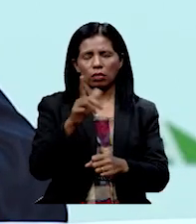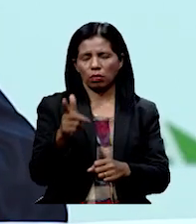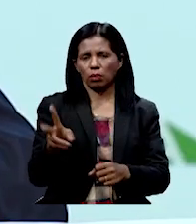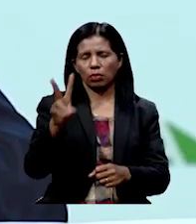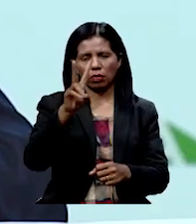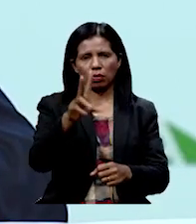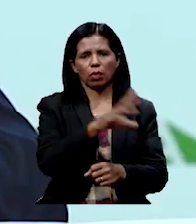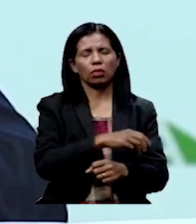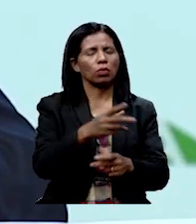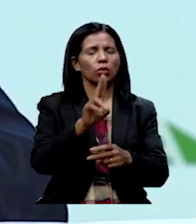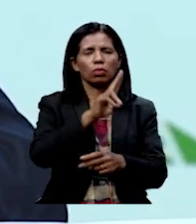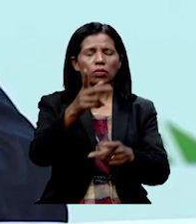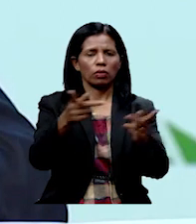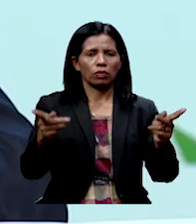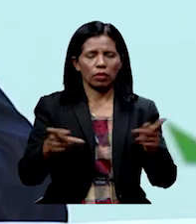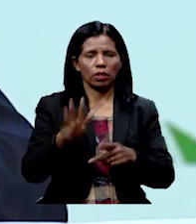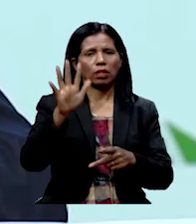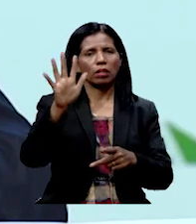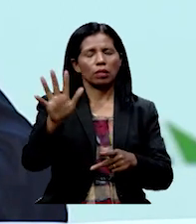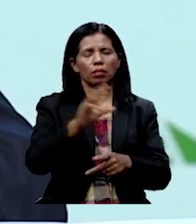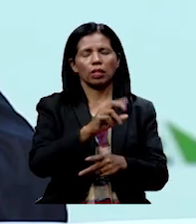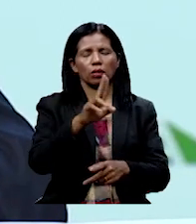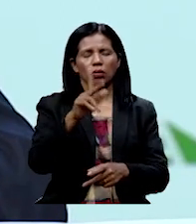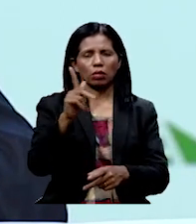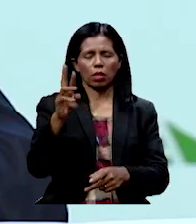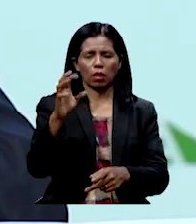hori ocupa para território Lima e Ucrânia. Rússia atentem